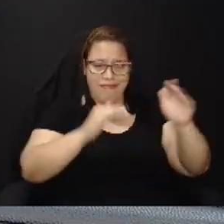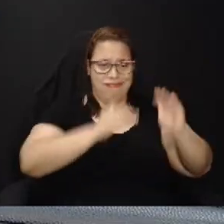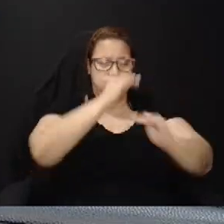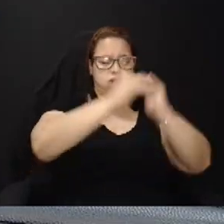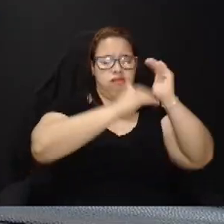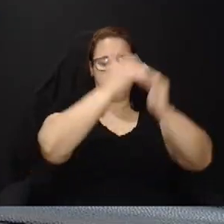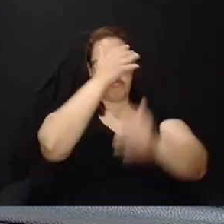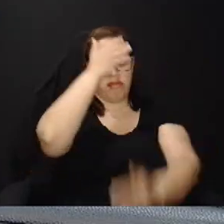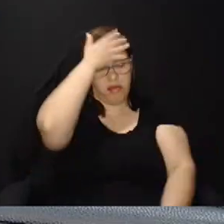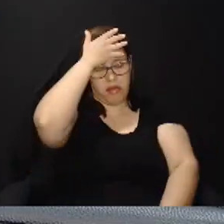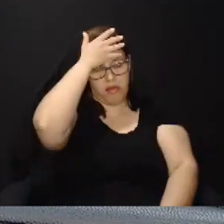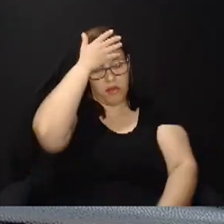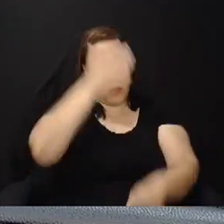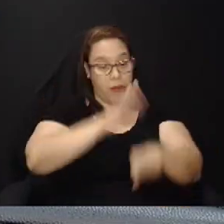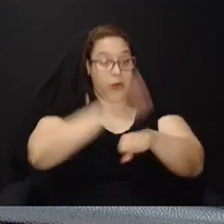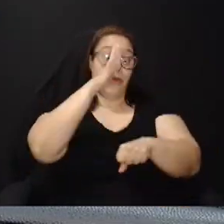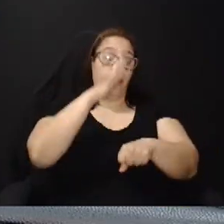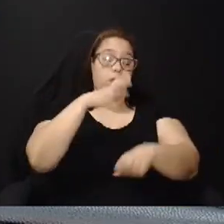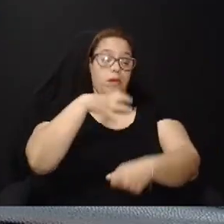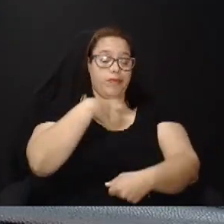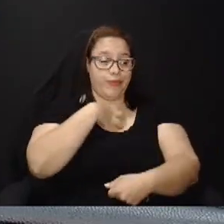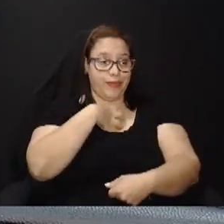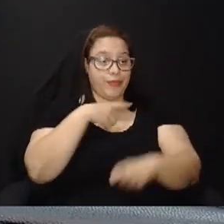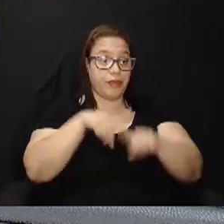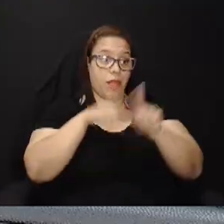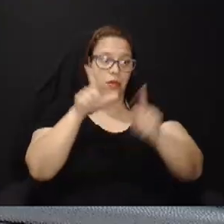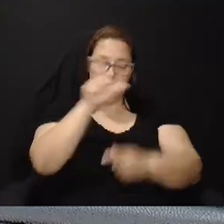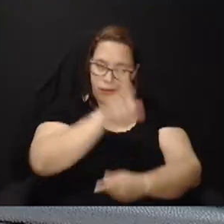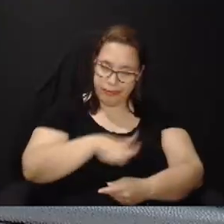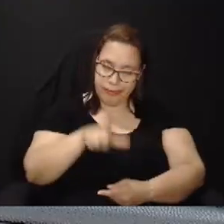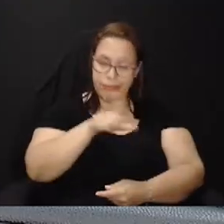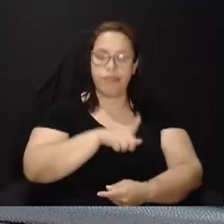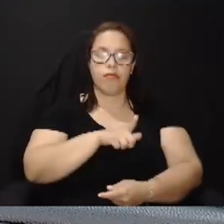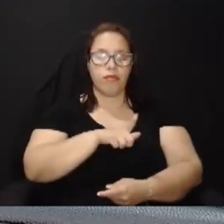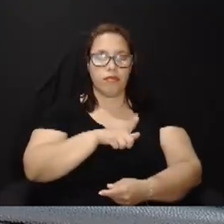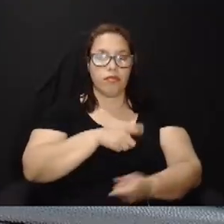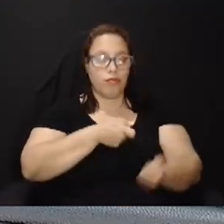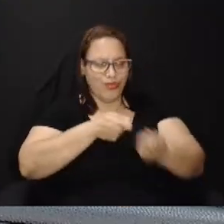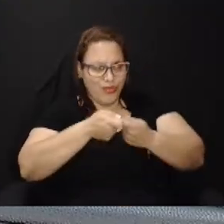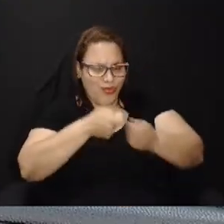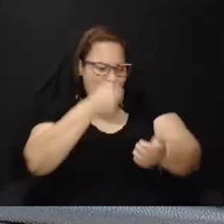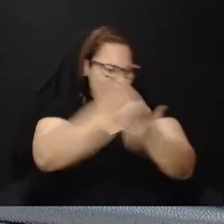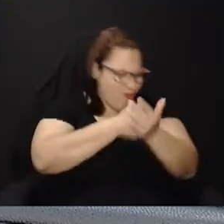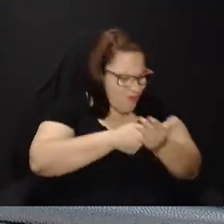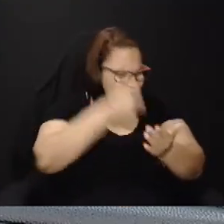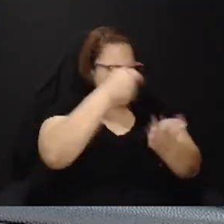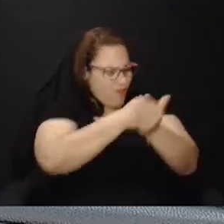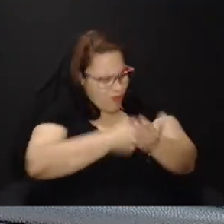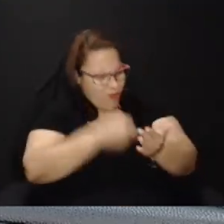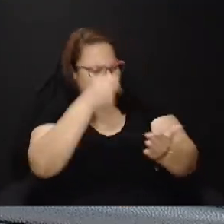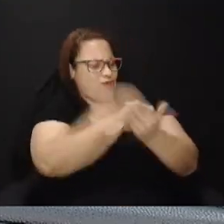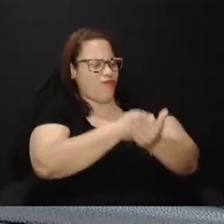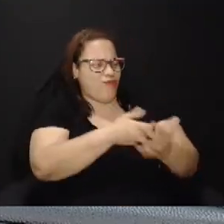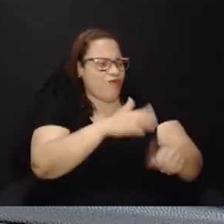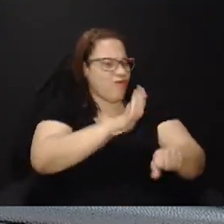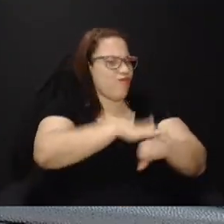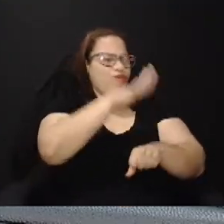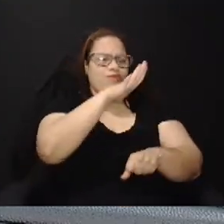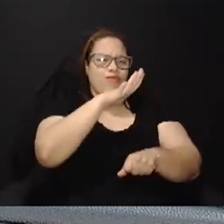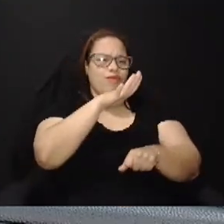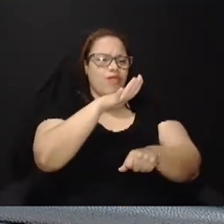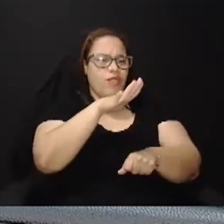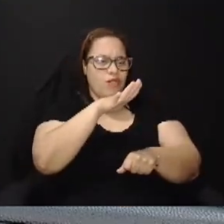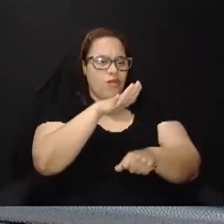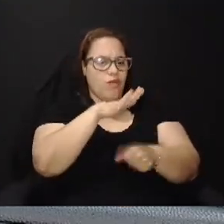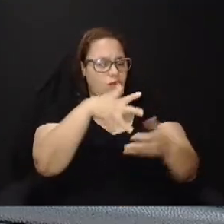pouco a mais do que... Mas é óbvio que medidas, esforços têm que ser cada vez mais alimentados,